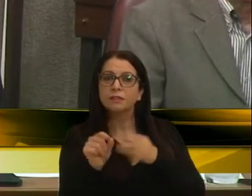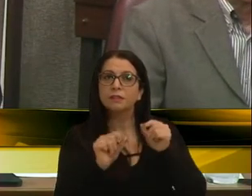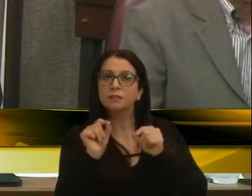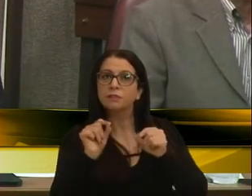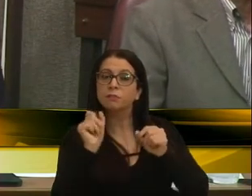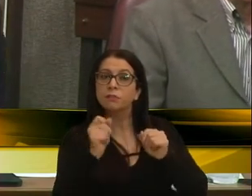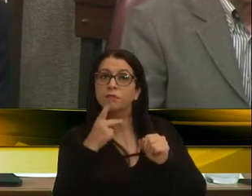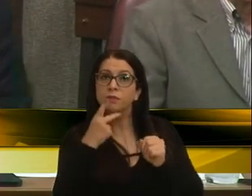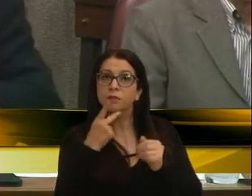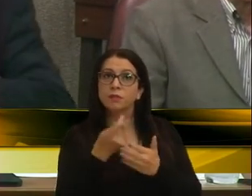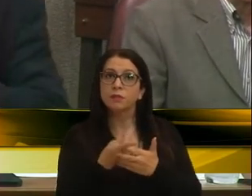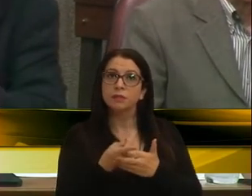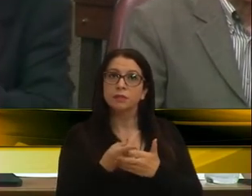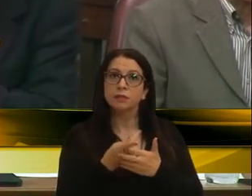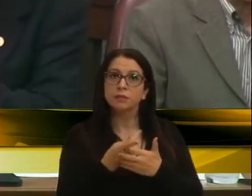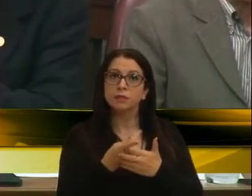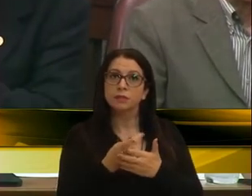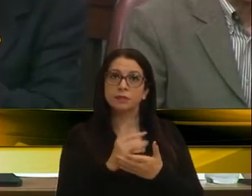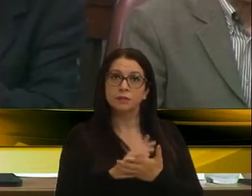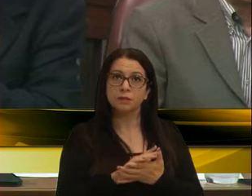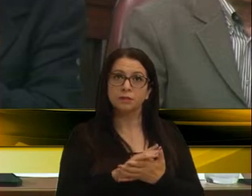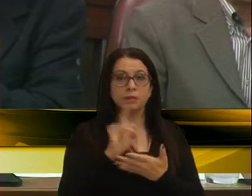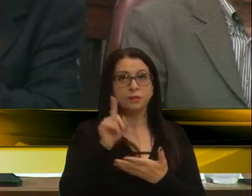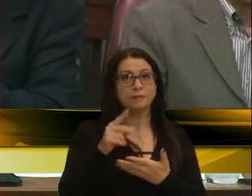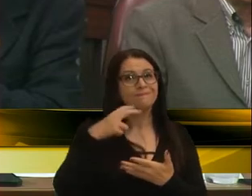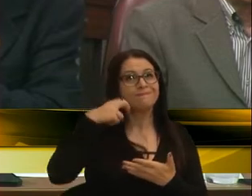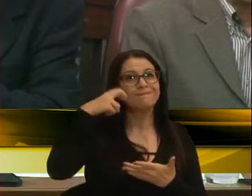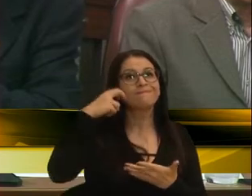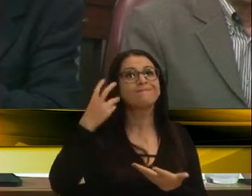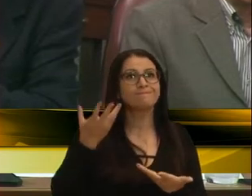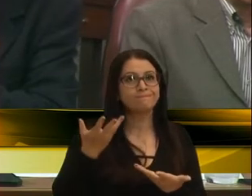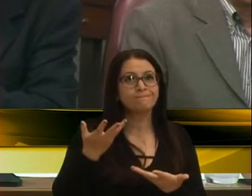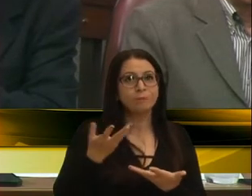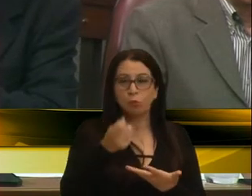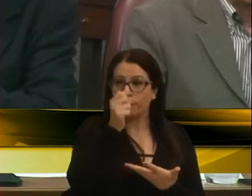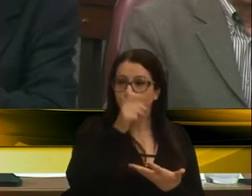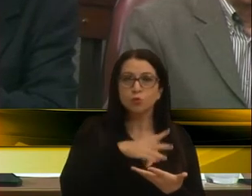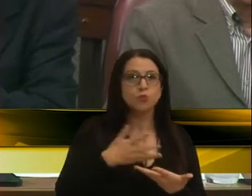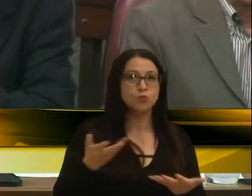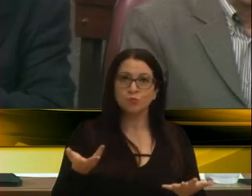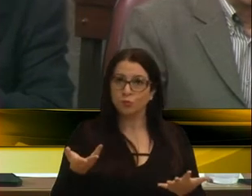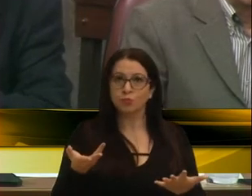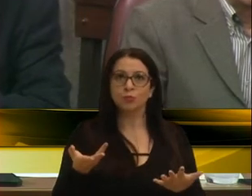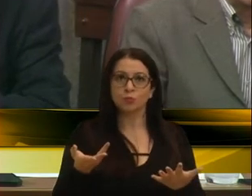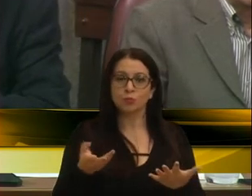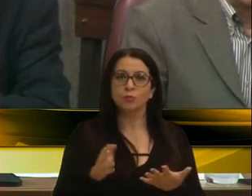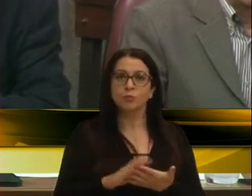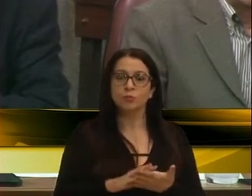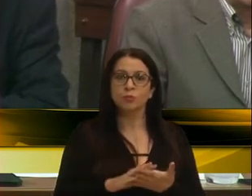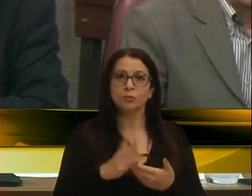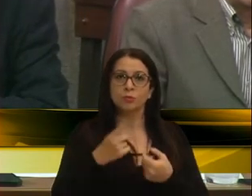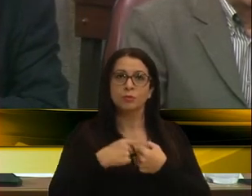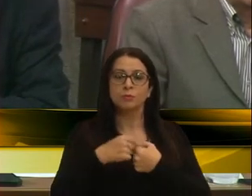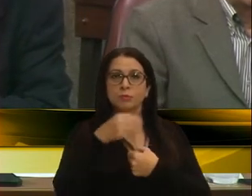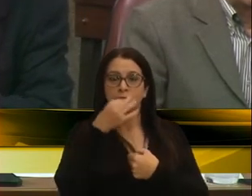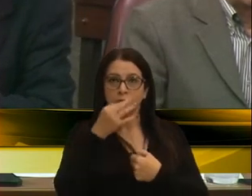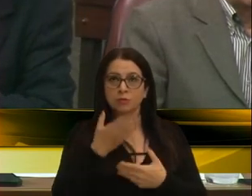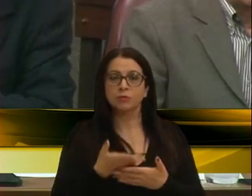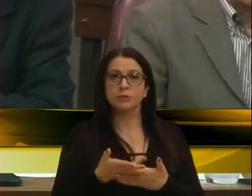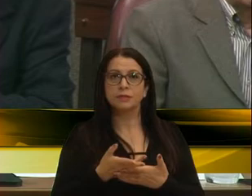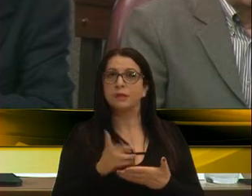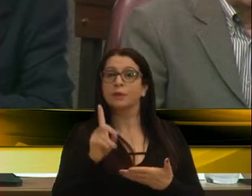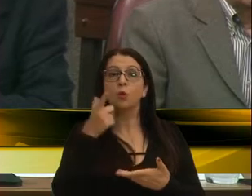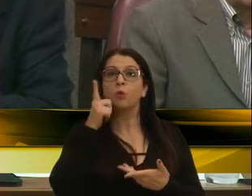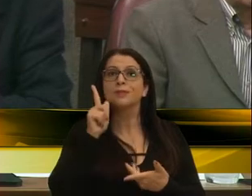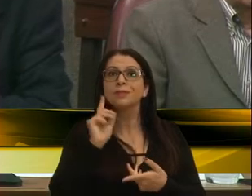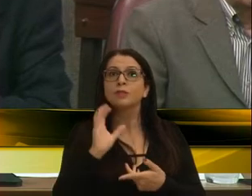Podemos dizer que é uma vergonha, é um absurdo isso aí, do município de Caxias do Sul não conseguir